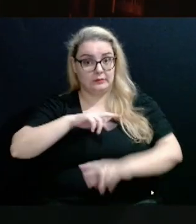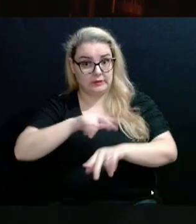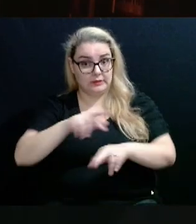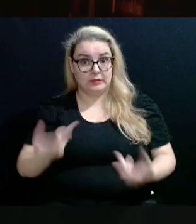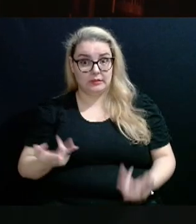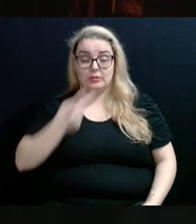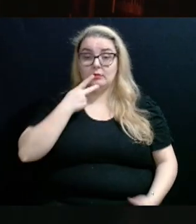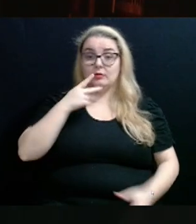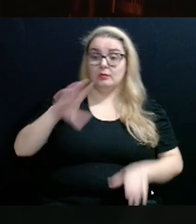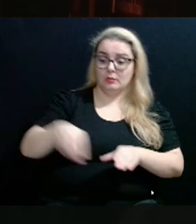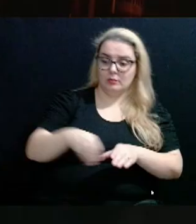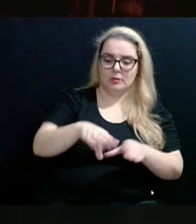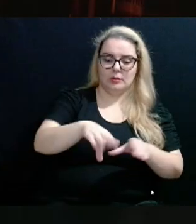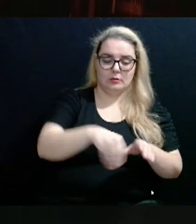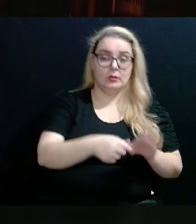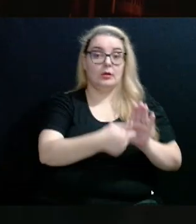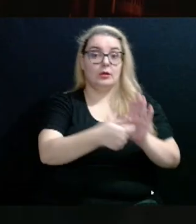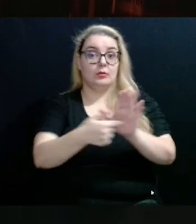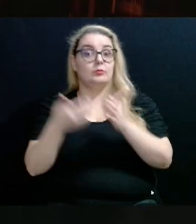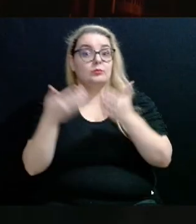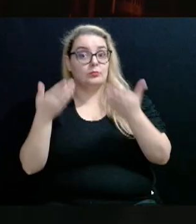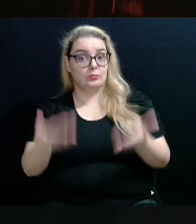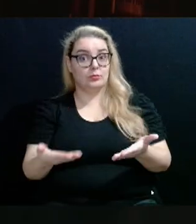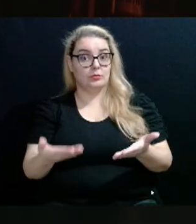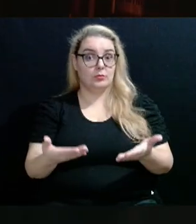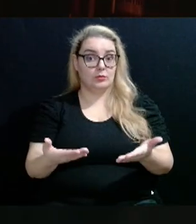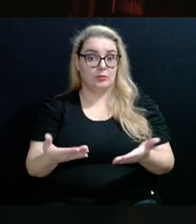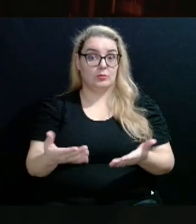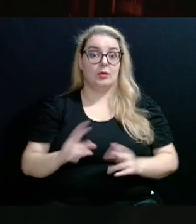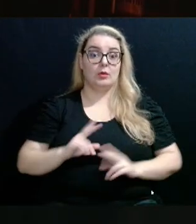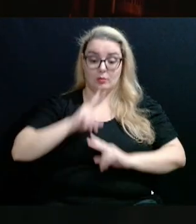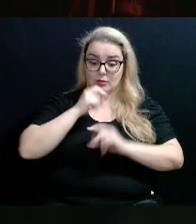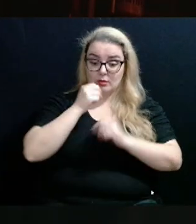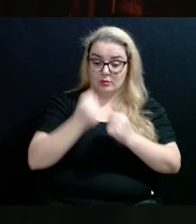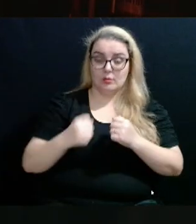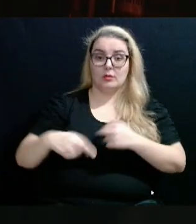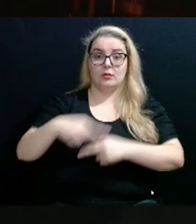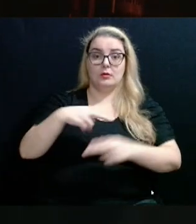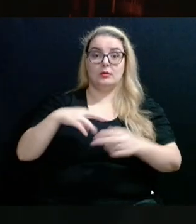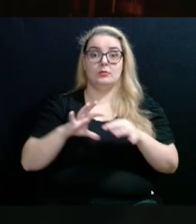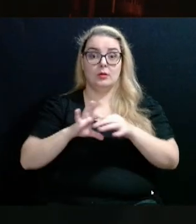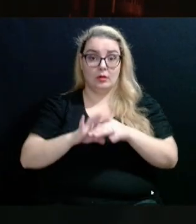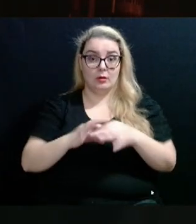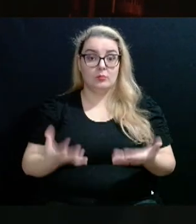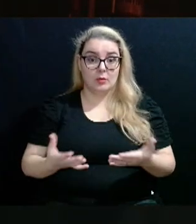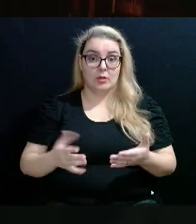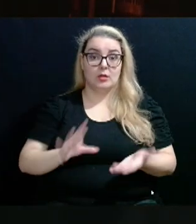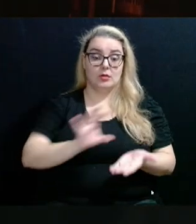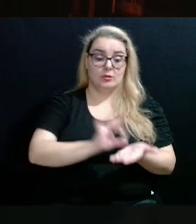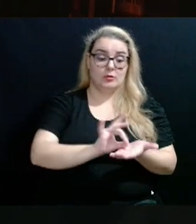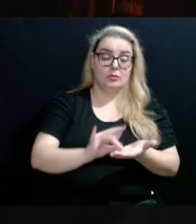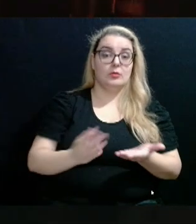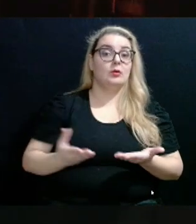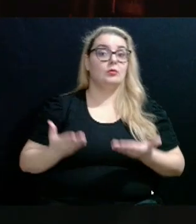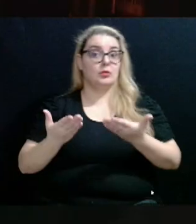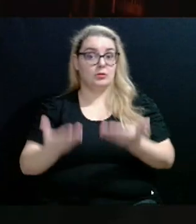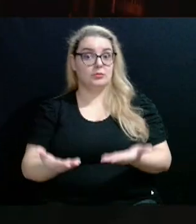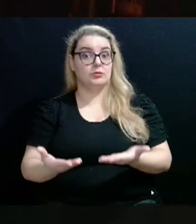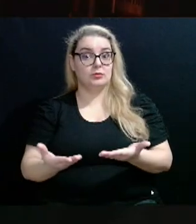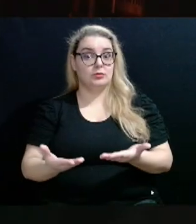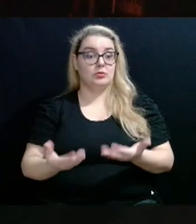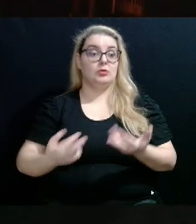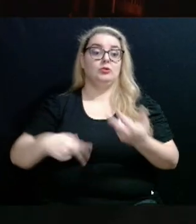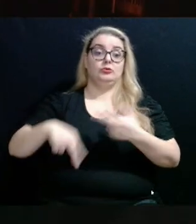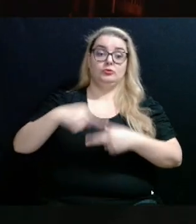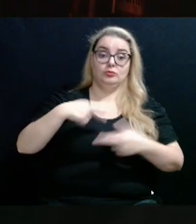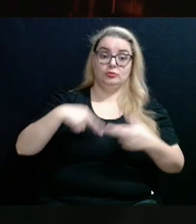você esse fortalecimento de vínculos, né, que as figurinhas trazem, essa questão social